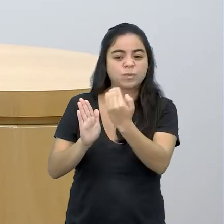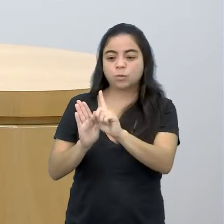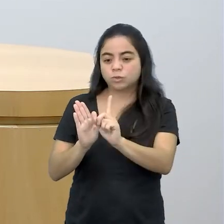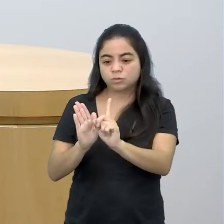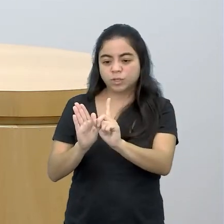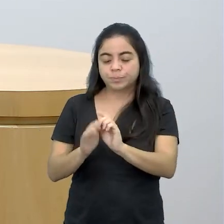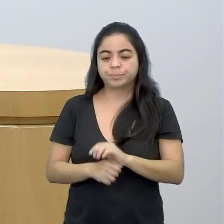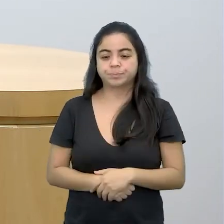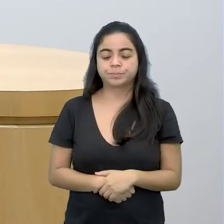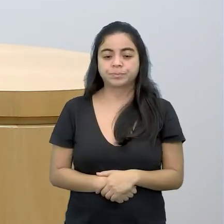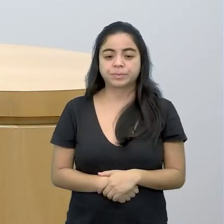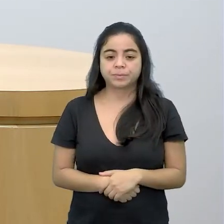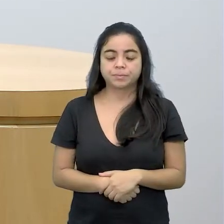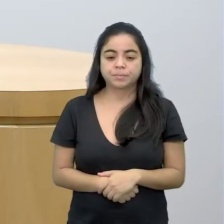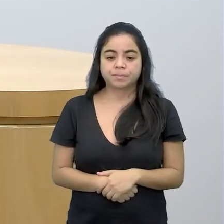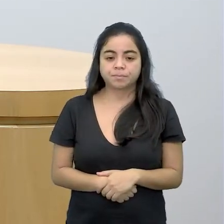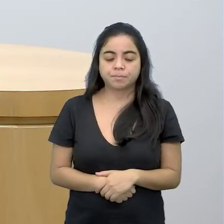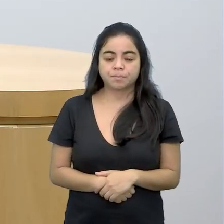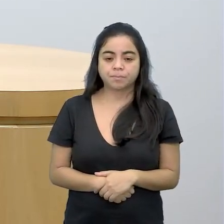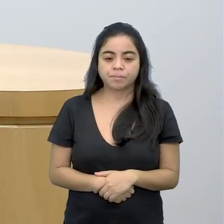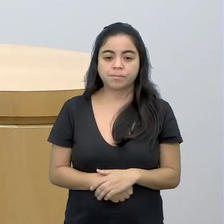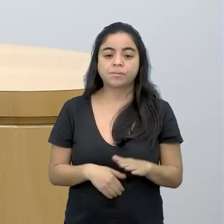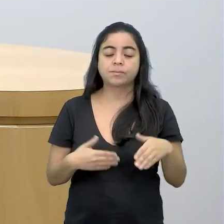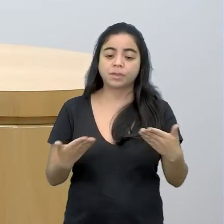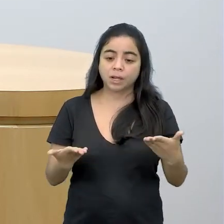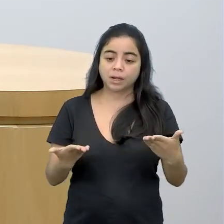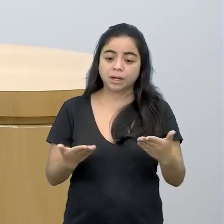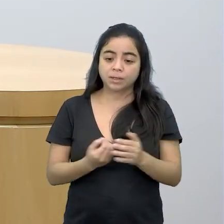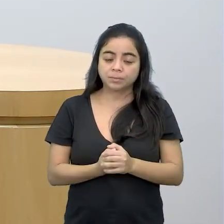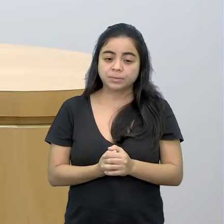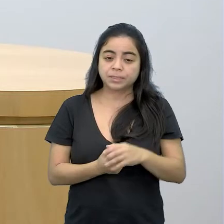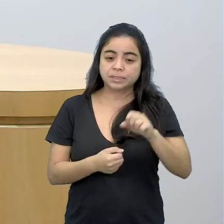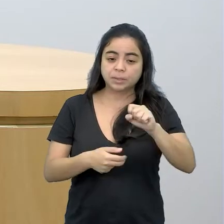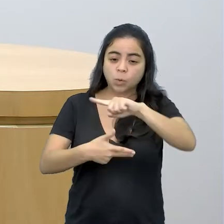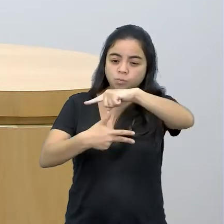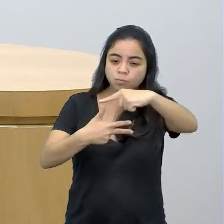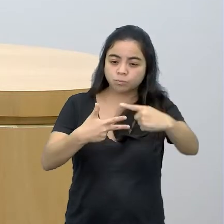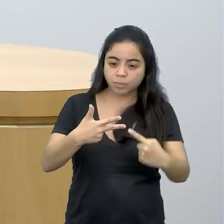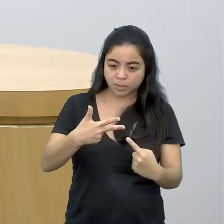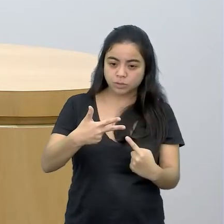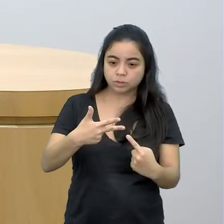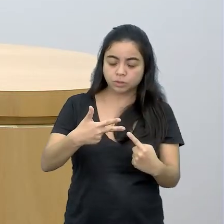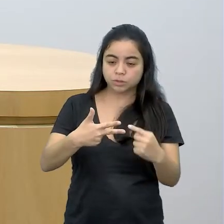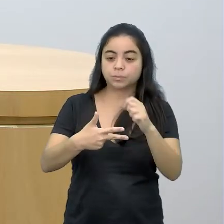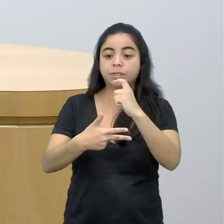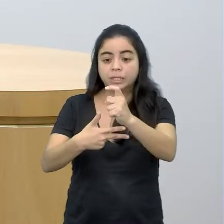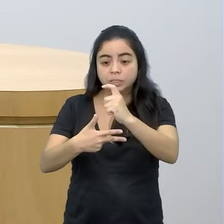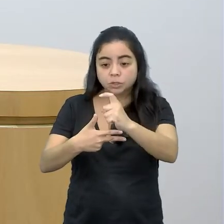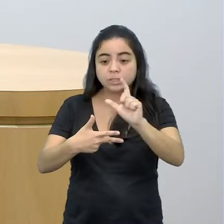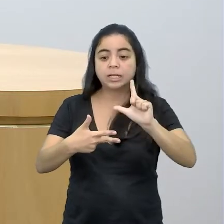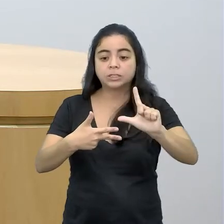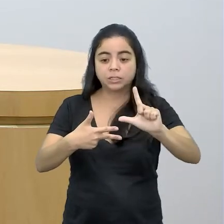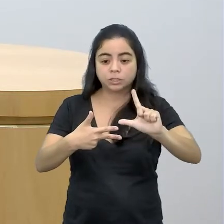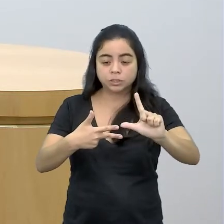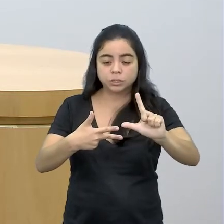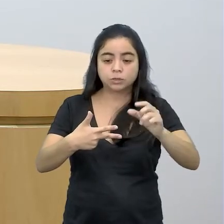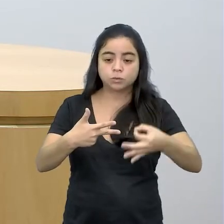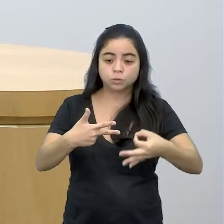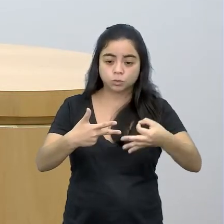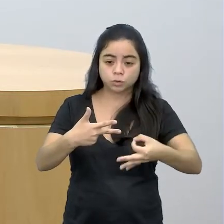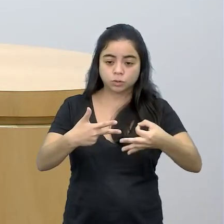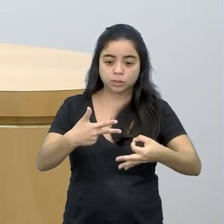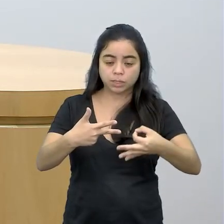né, pela população. Então, quando a gente fala em poder tripartite, executivo, legislativo,